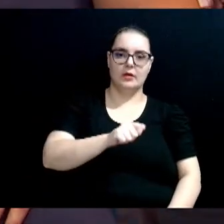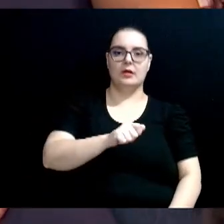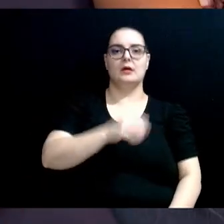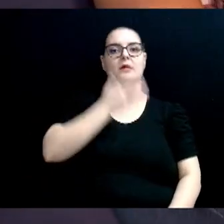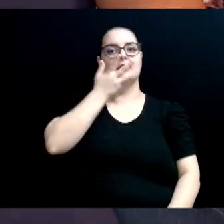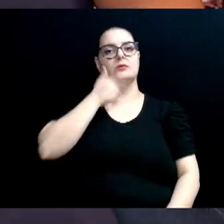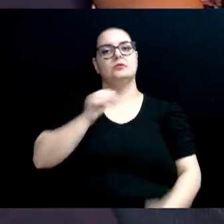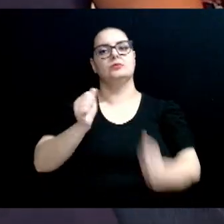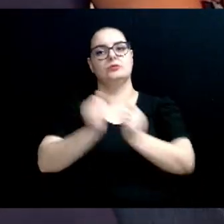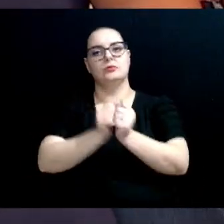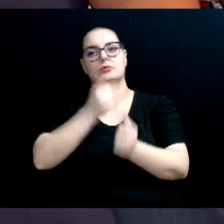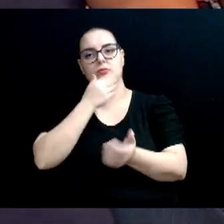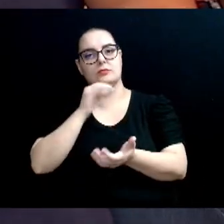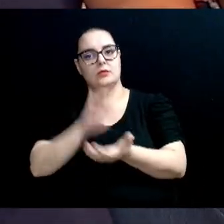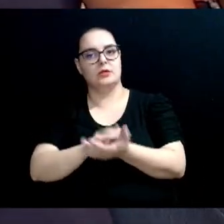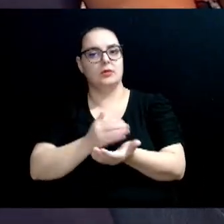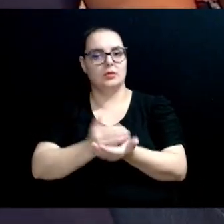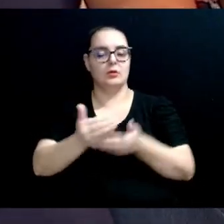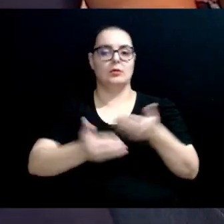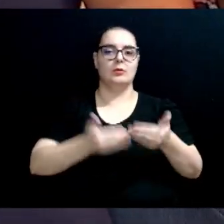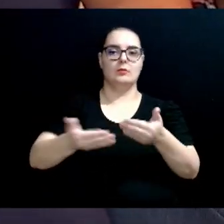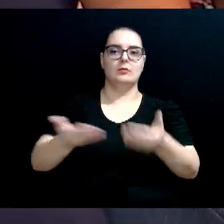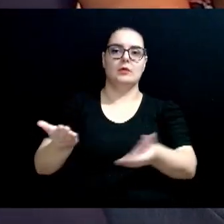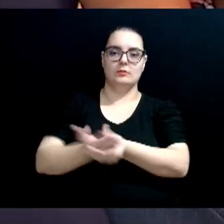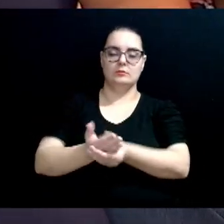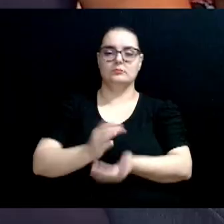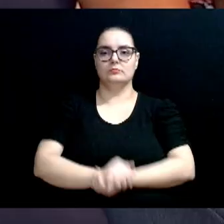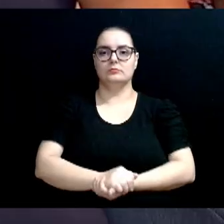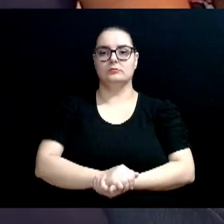marido e iniciar o processo?